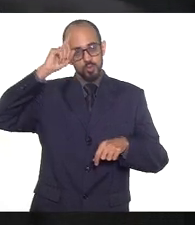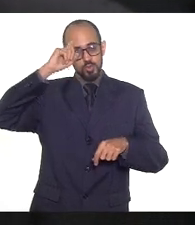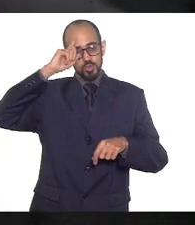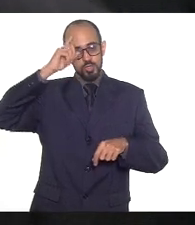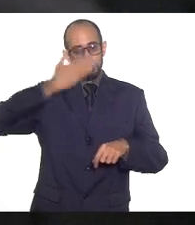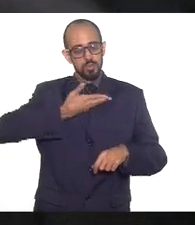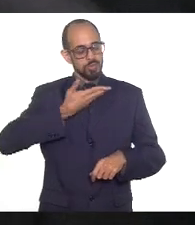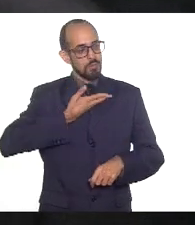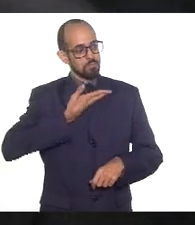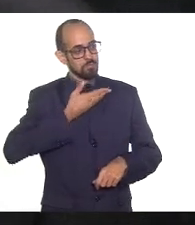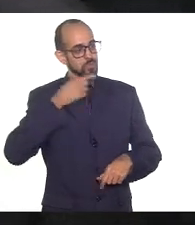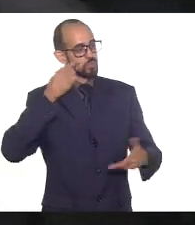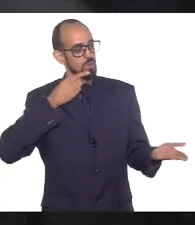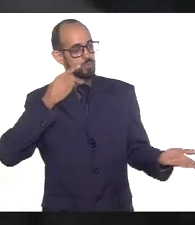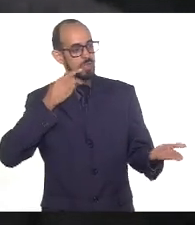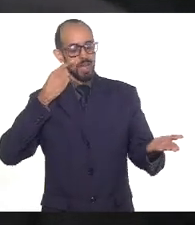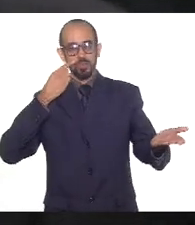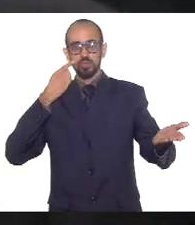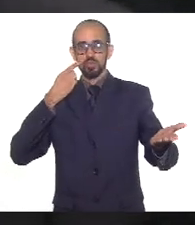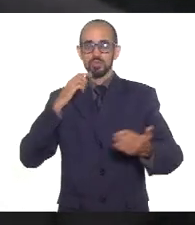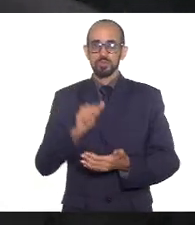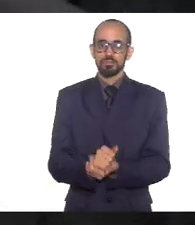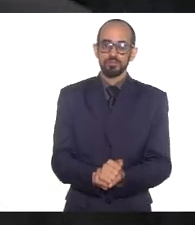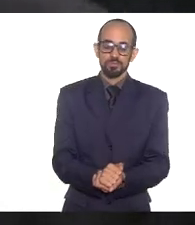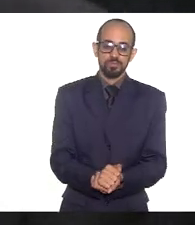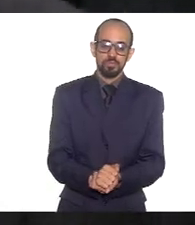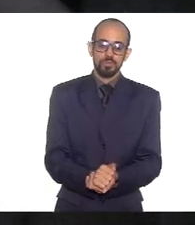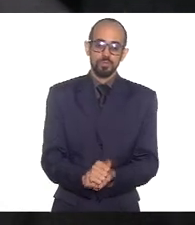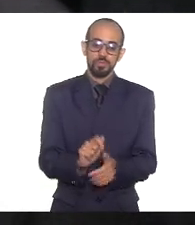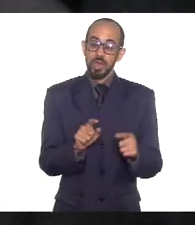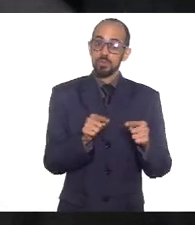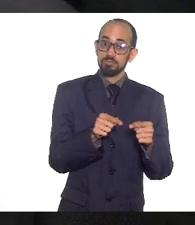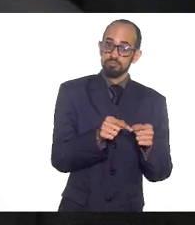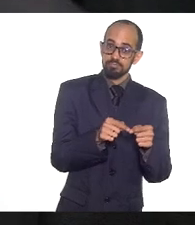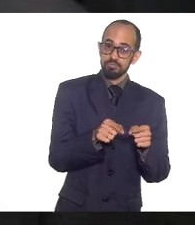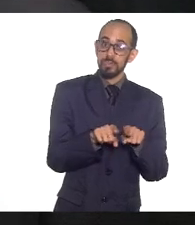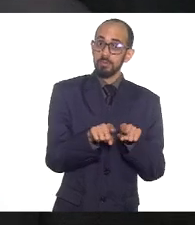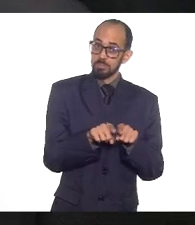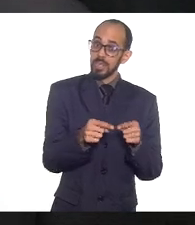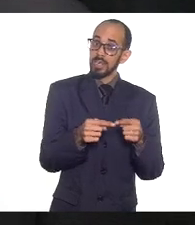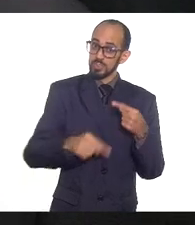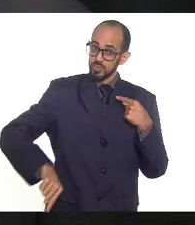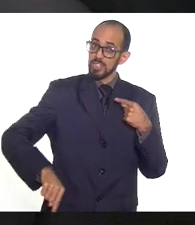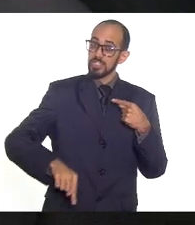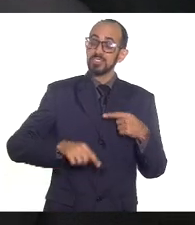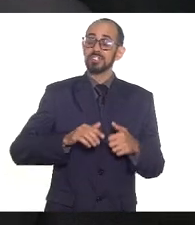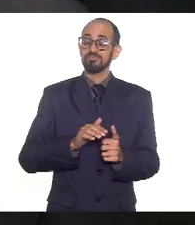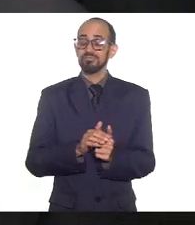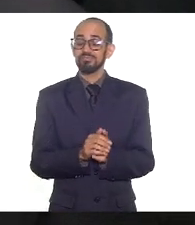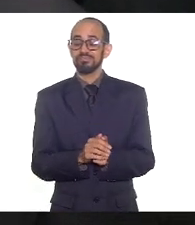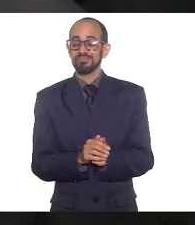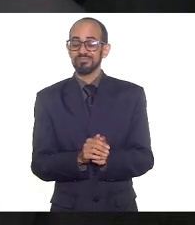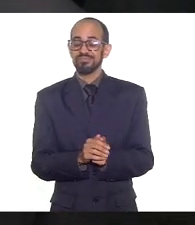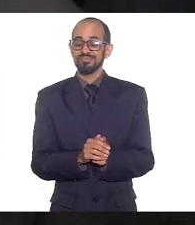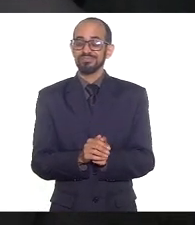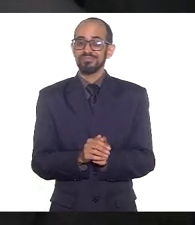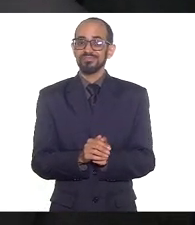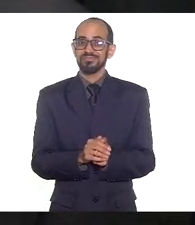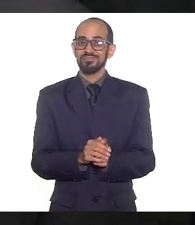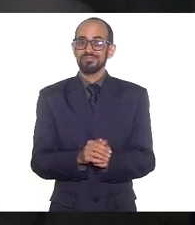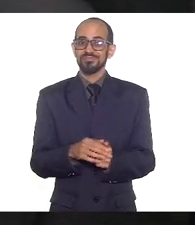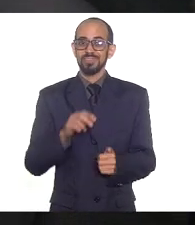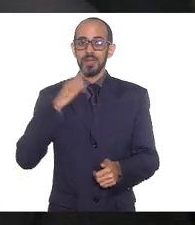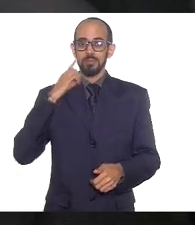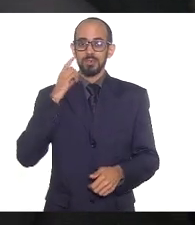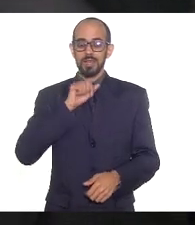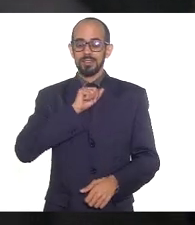deputados e deputadas na convergência e na diferença o deputado André